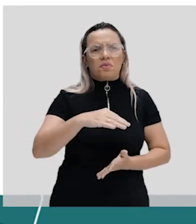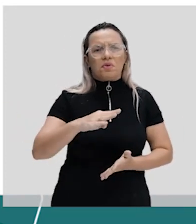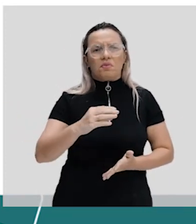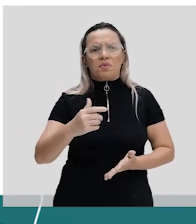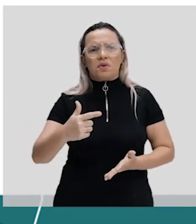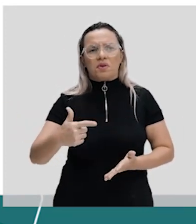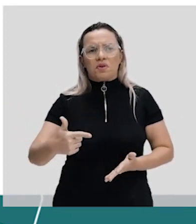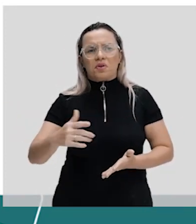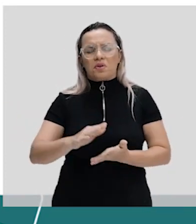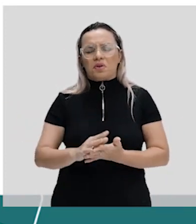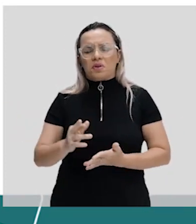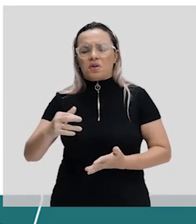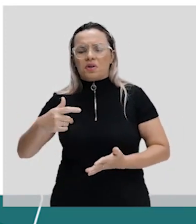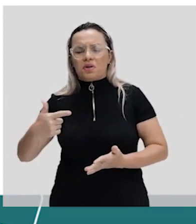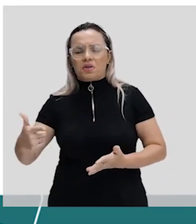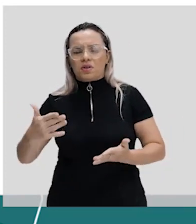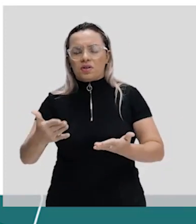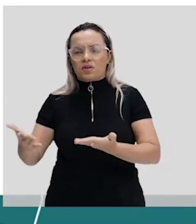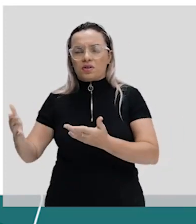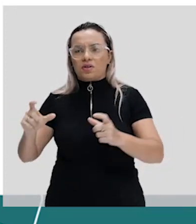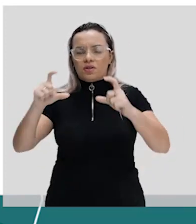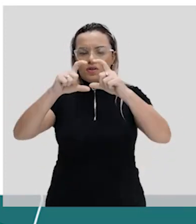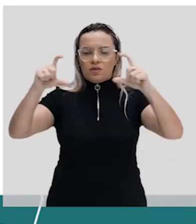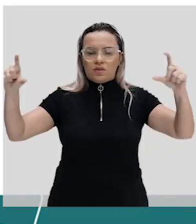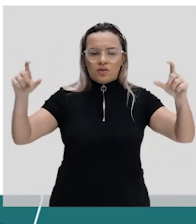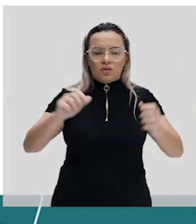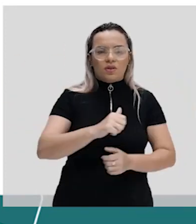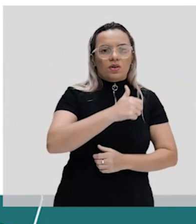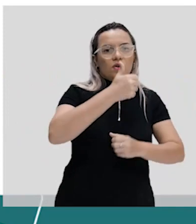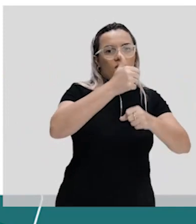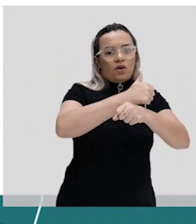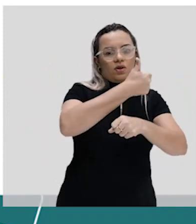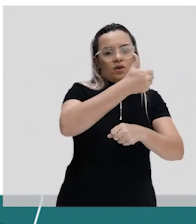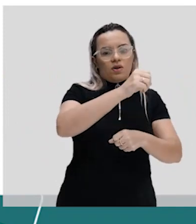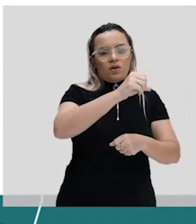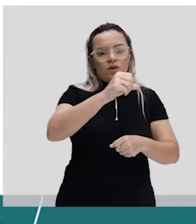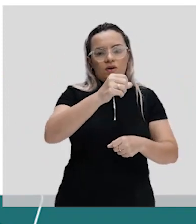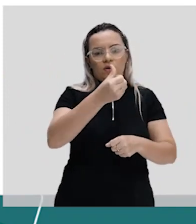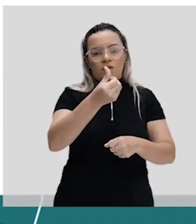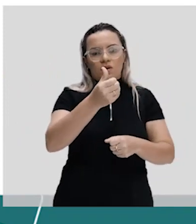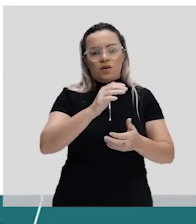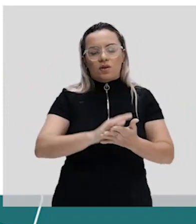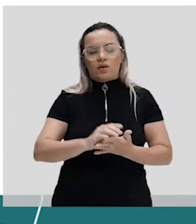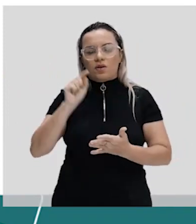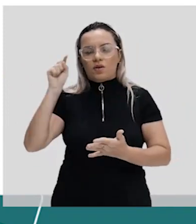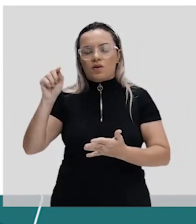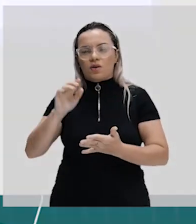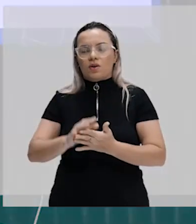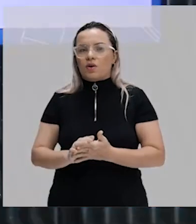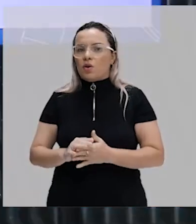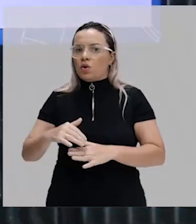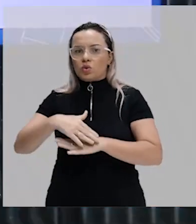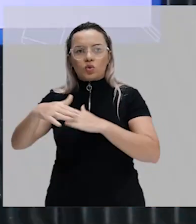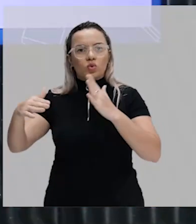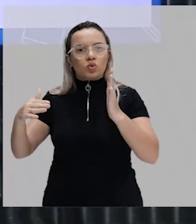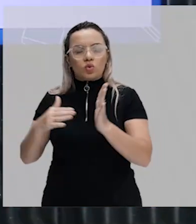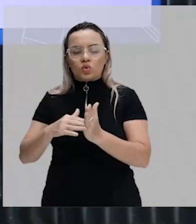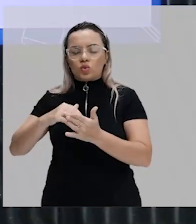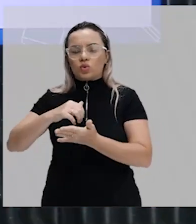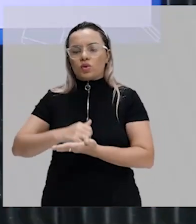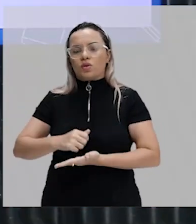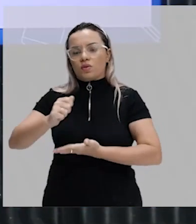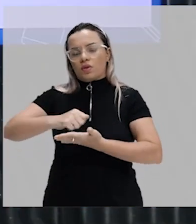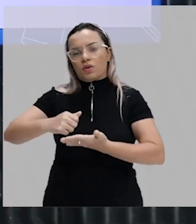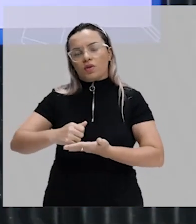Gente, se aqui, no ano de 96, eu estou chamando de R1, para o ano de 2010, tudo que foi escrito vai